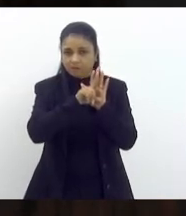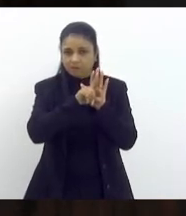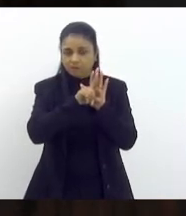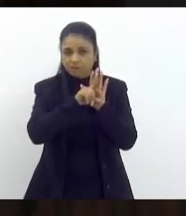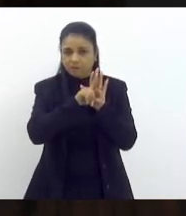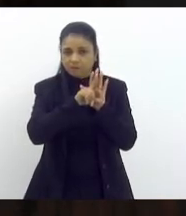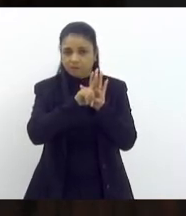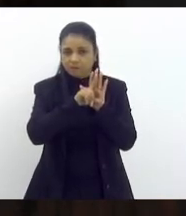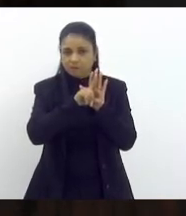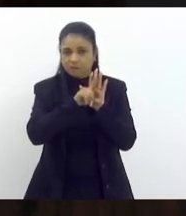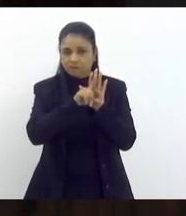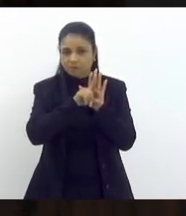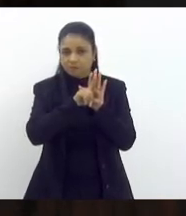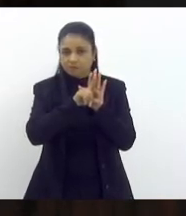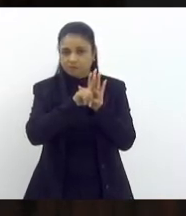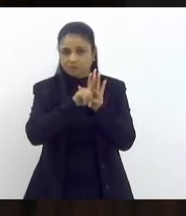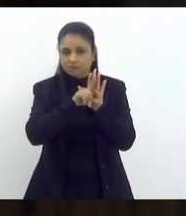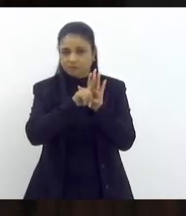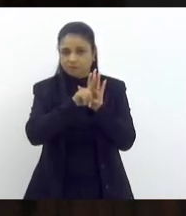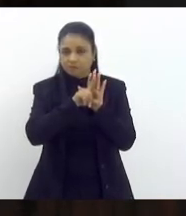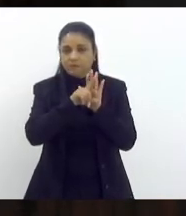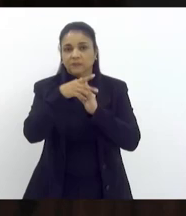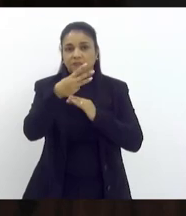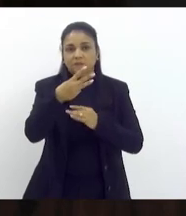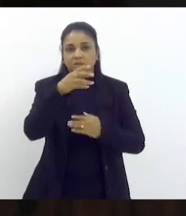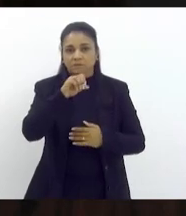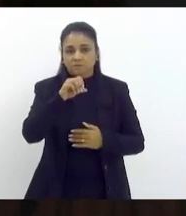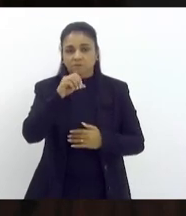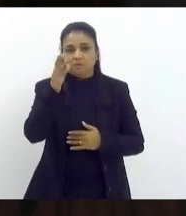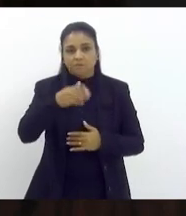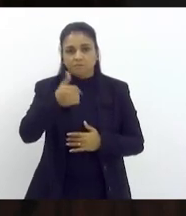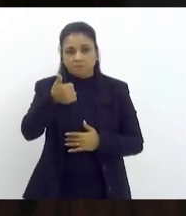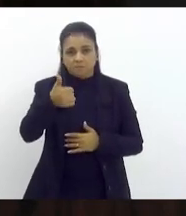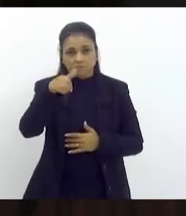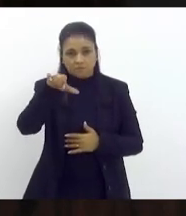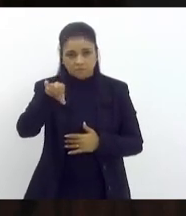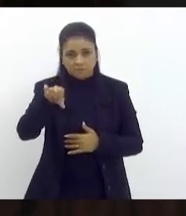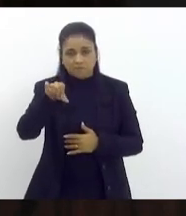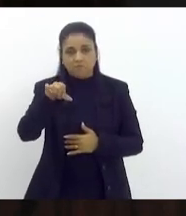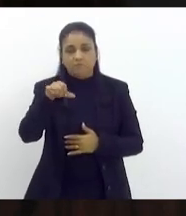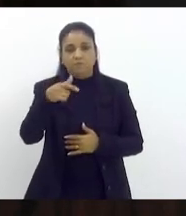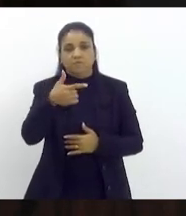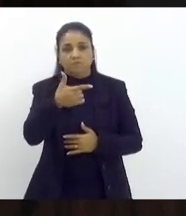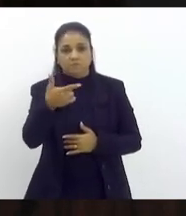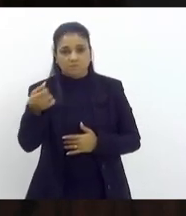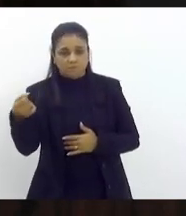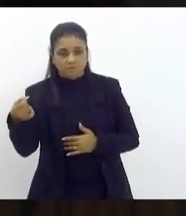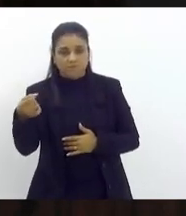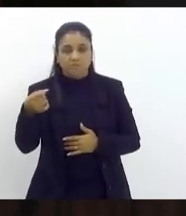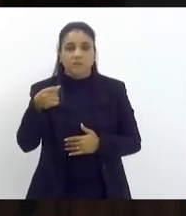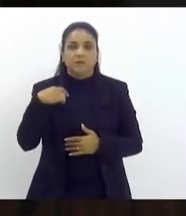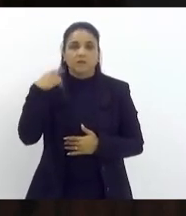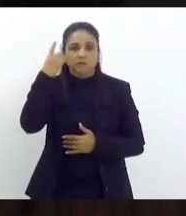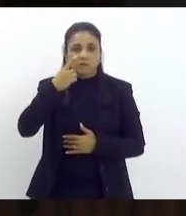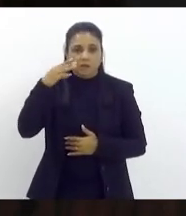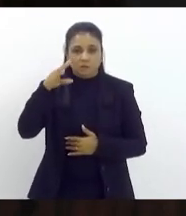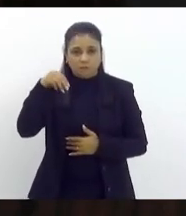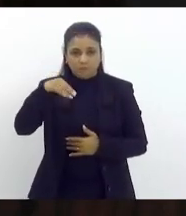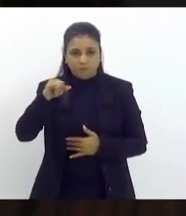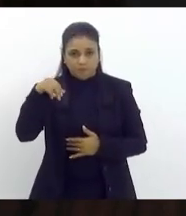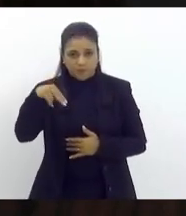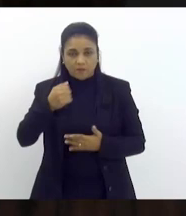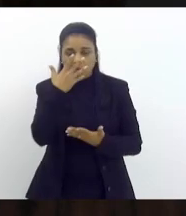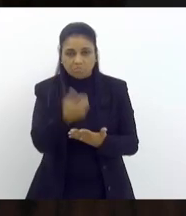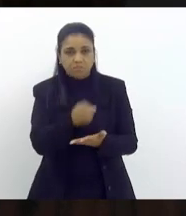número 3019 de 20 de altura deputado Carlos Mix Souls que a própria comissão